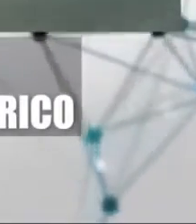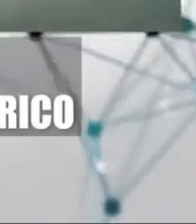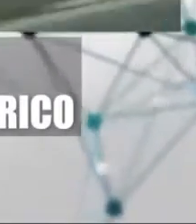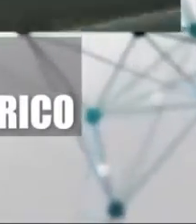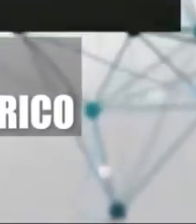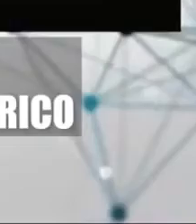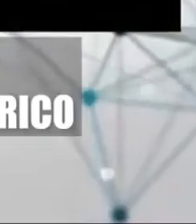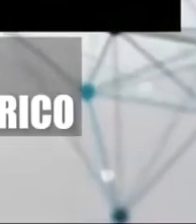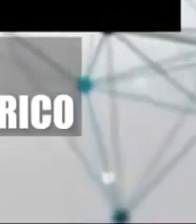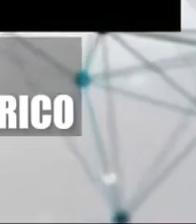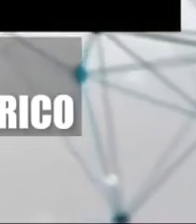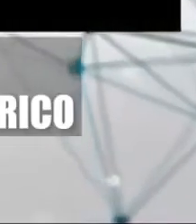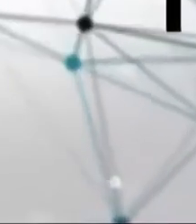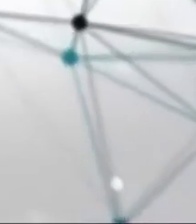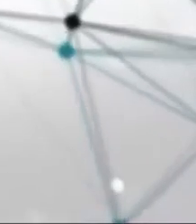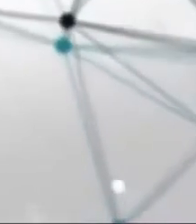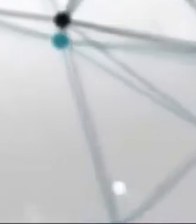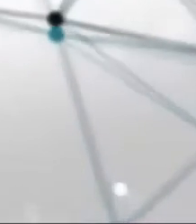e